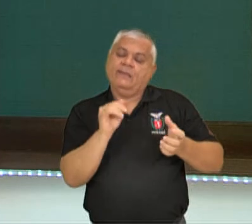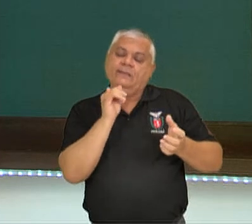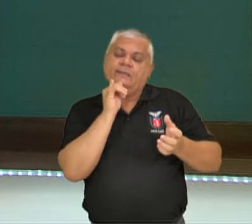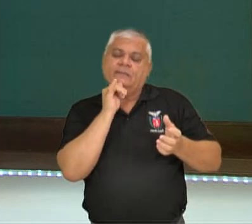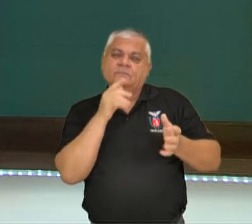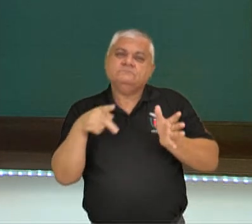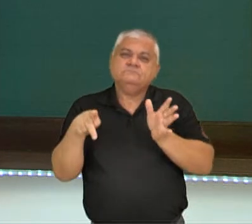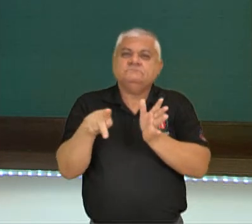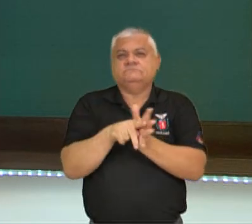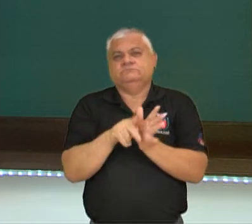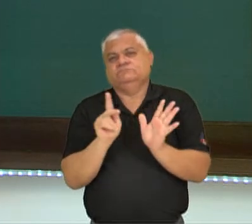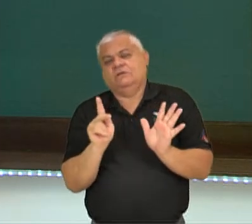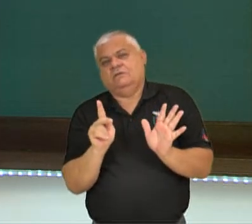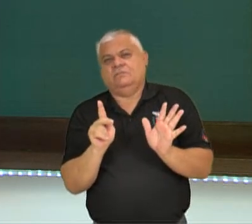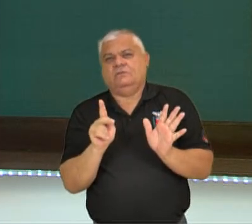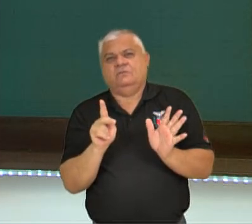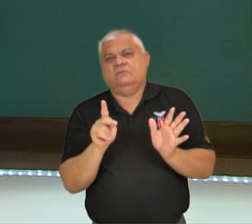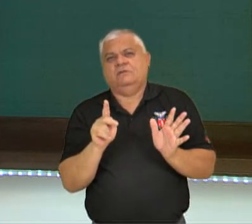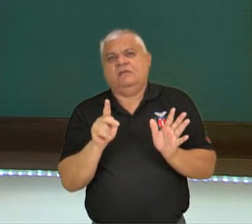de um couro